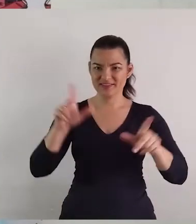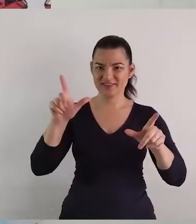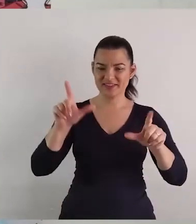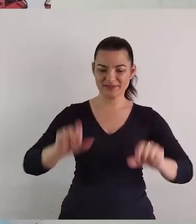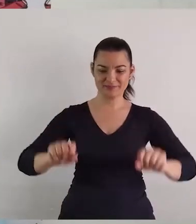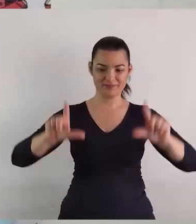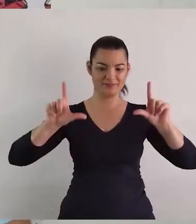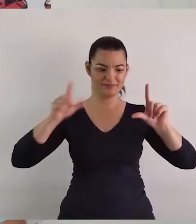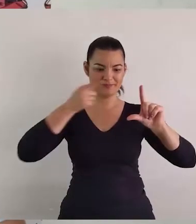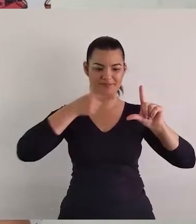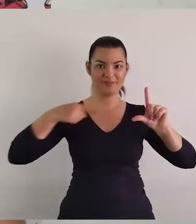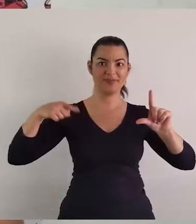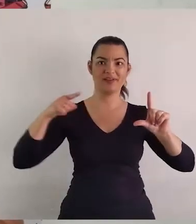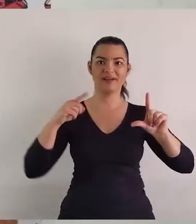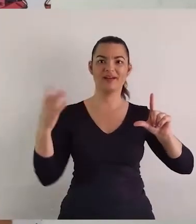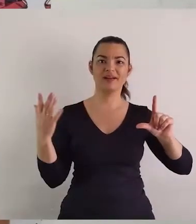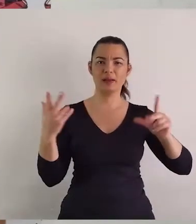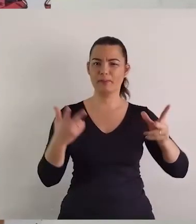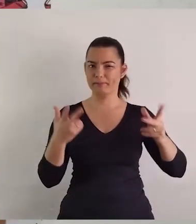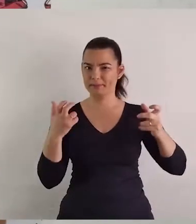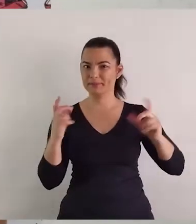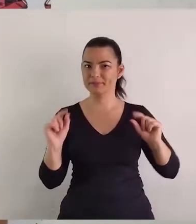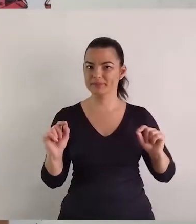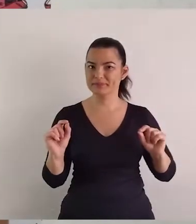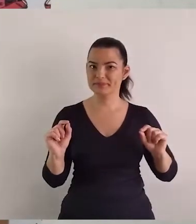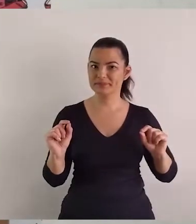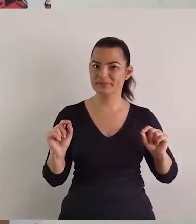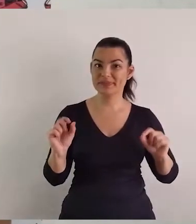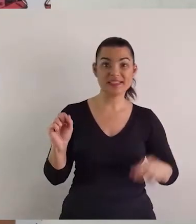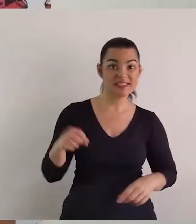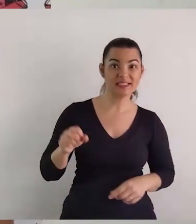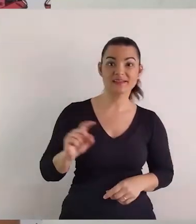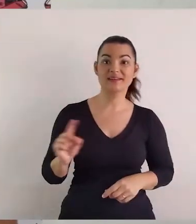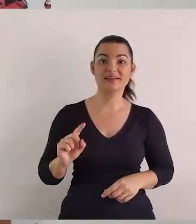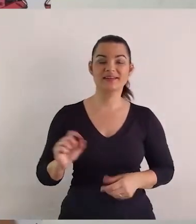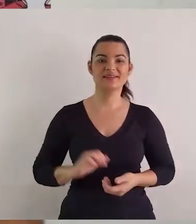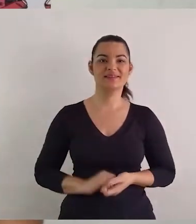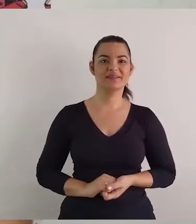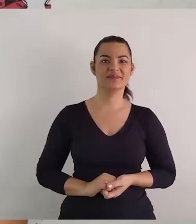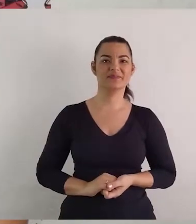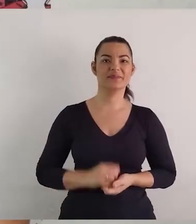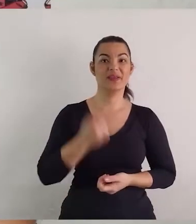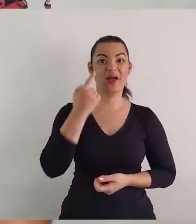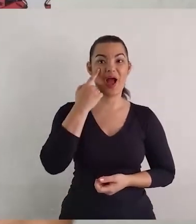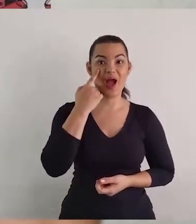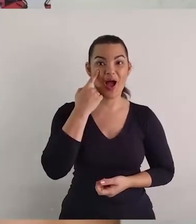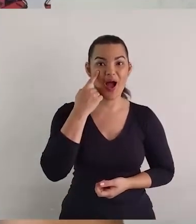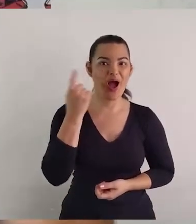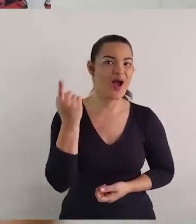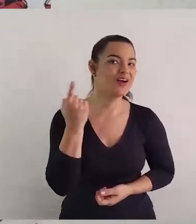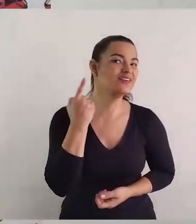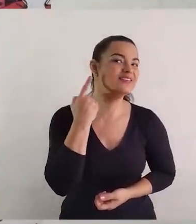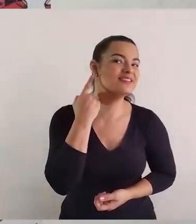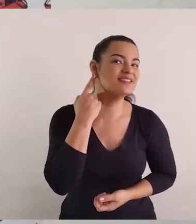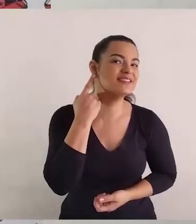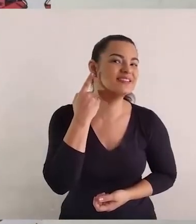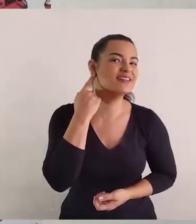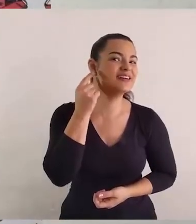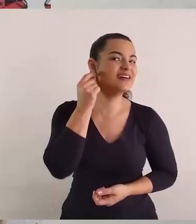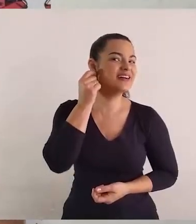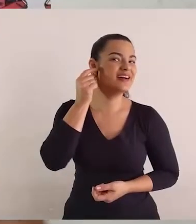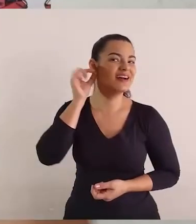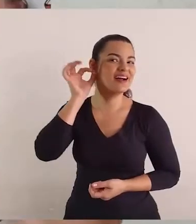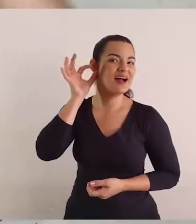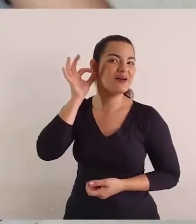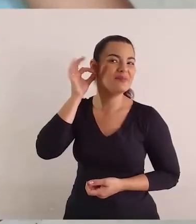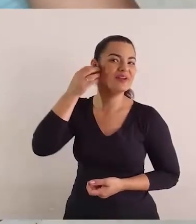tela? Conseguiram perceber? Olha só, a Pro tirou um brinco, deixei aqui do